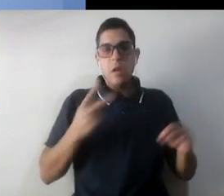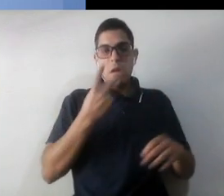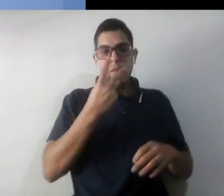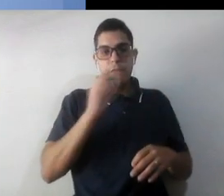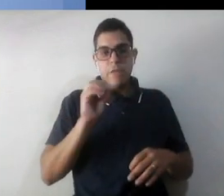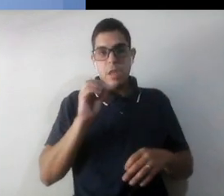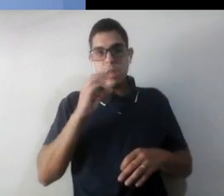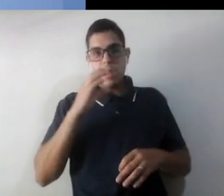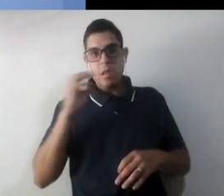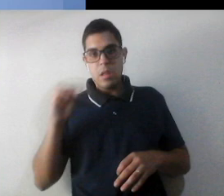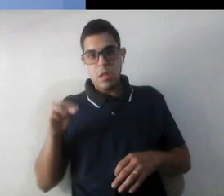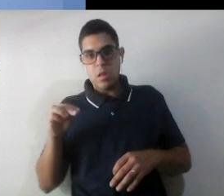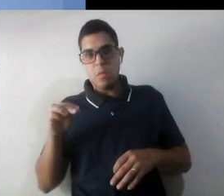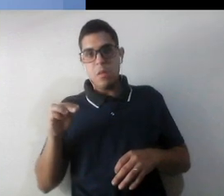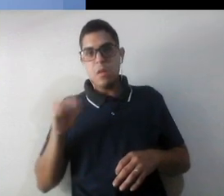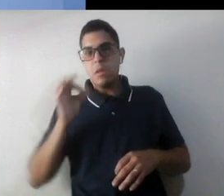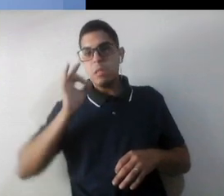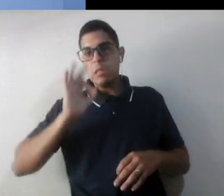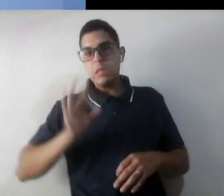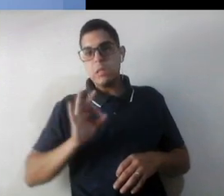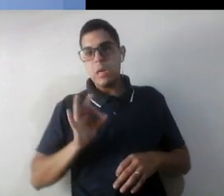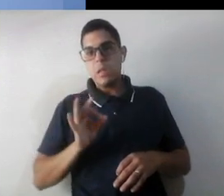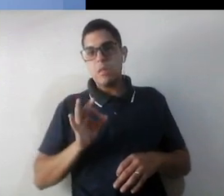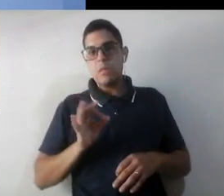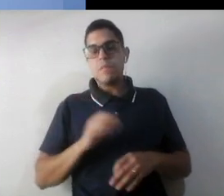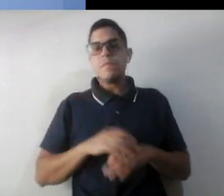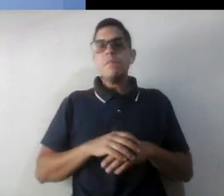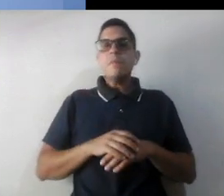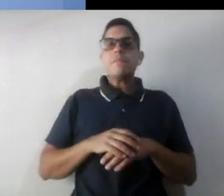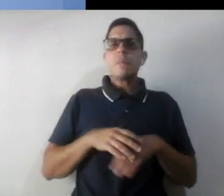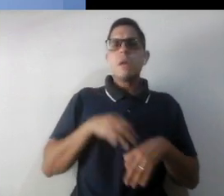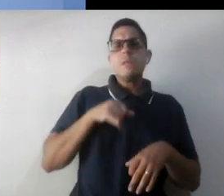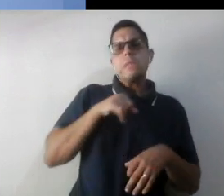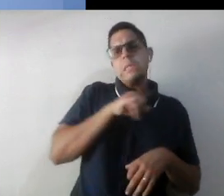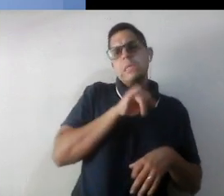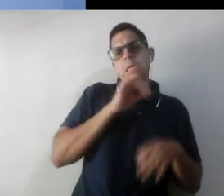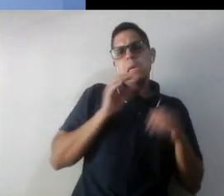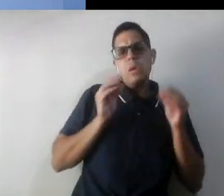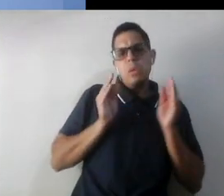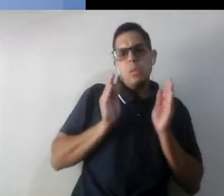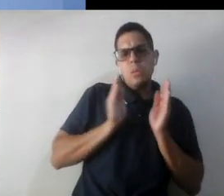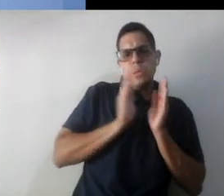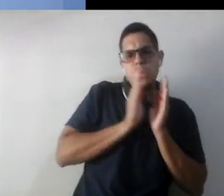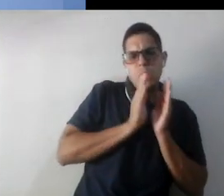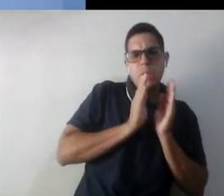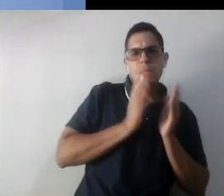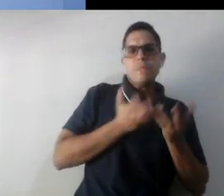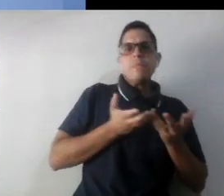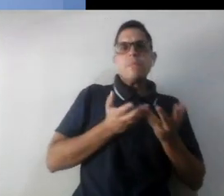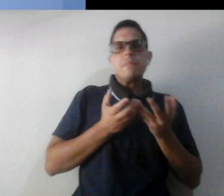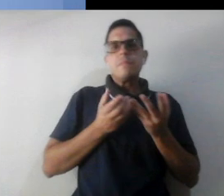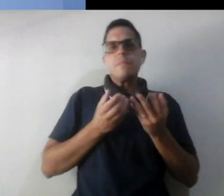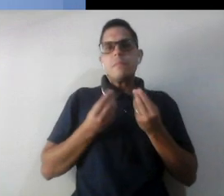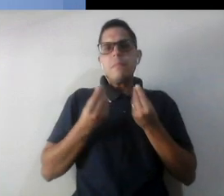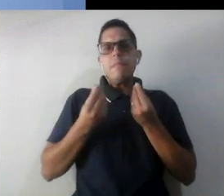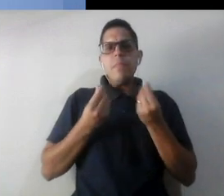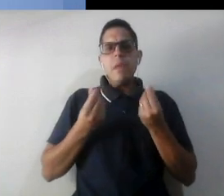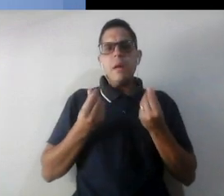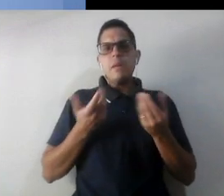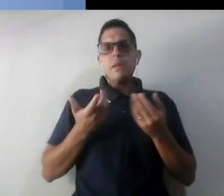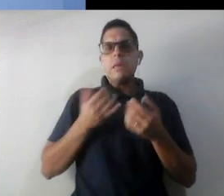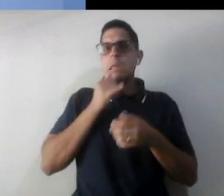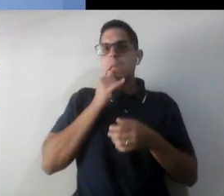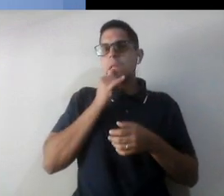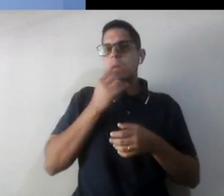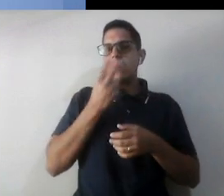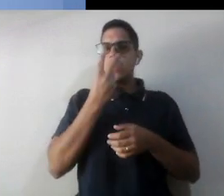essa trena ela sofreu um encurtamento. Então, se ela está encurtada de alguma medida, no caso aqui de 2